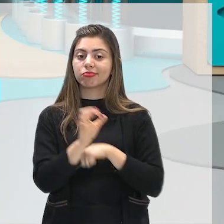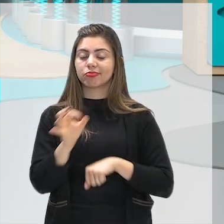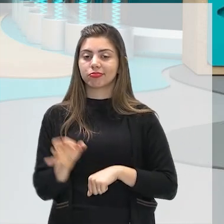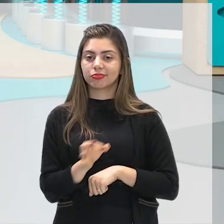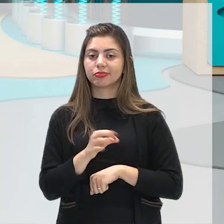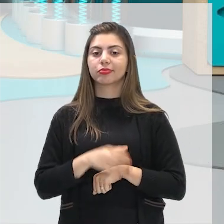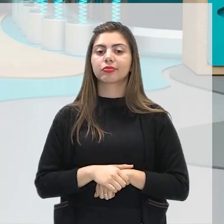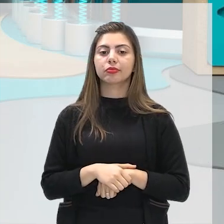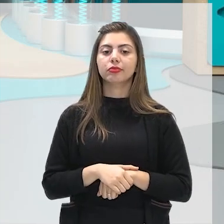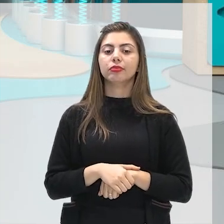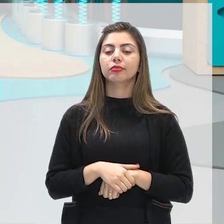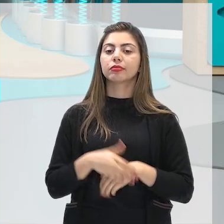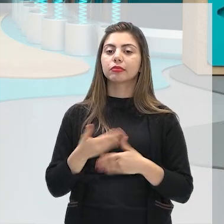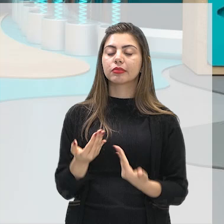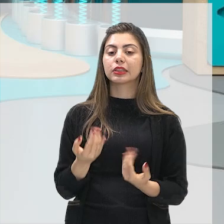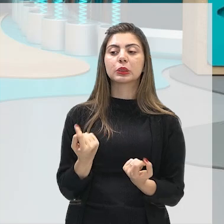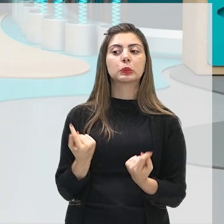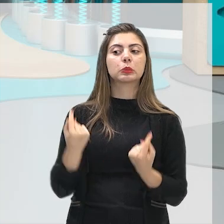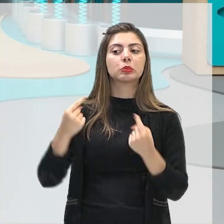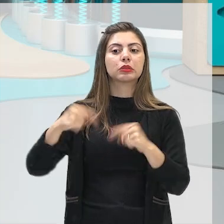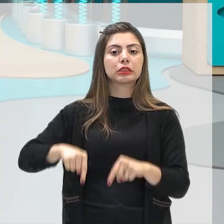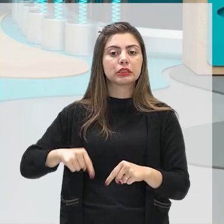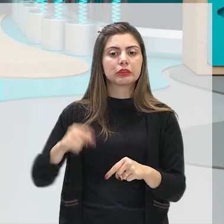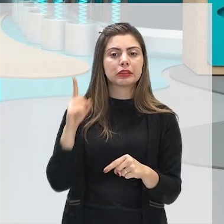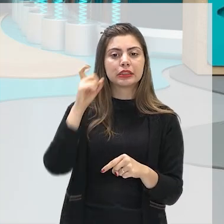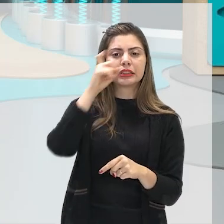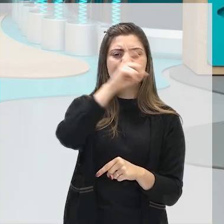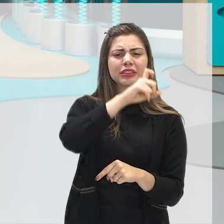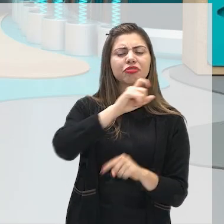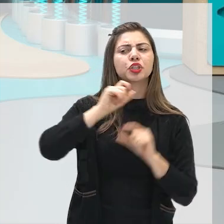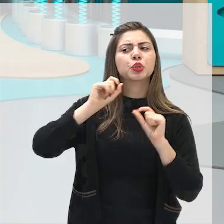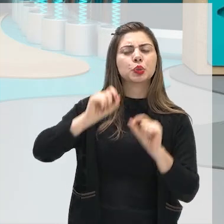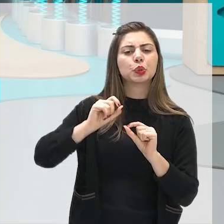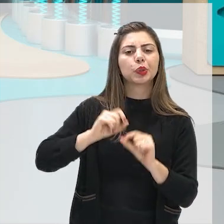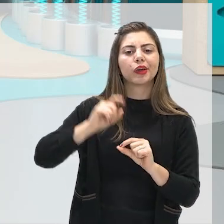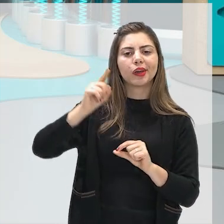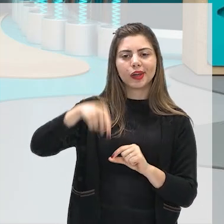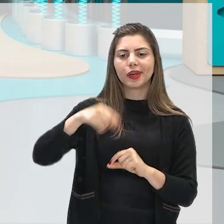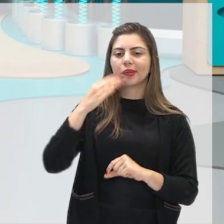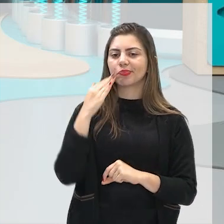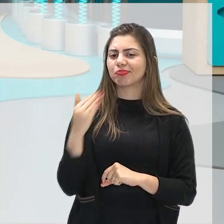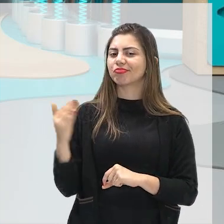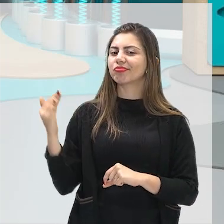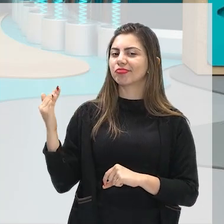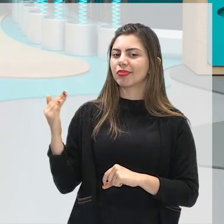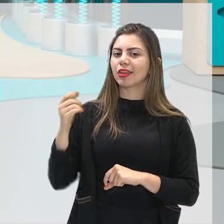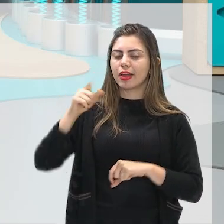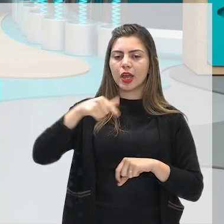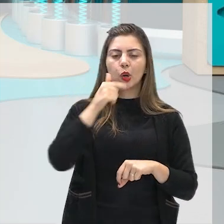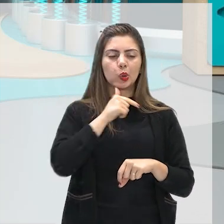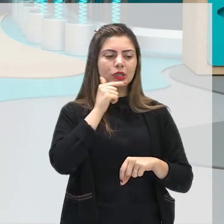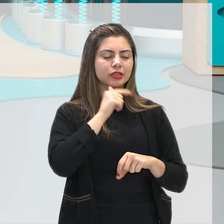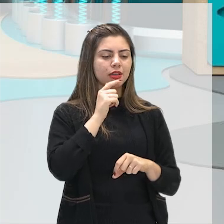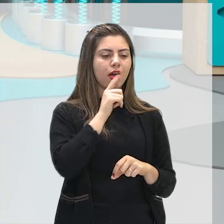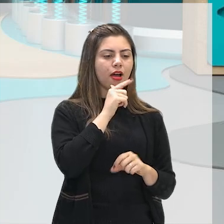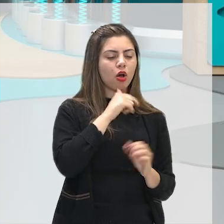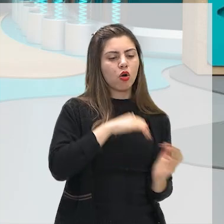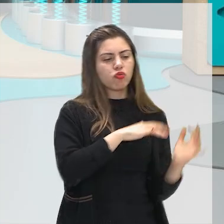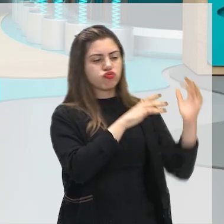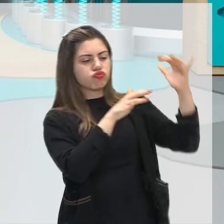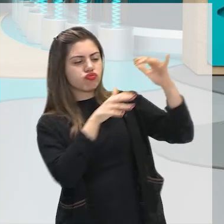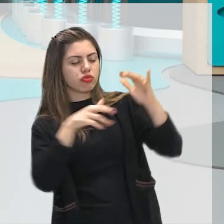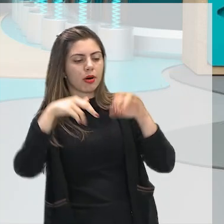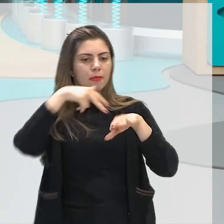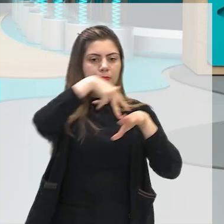Sendo que o maior desafio que ela propõe ali para o seu praticante é o quê? ficar em pé sobre a prancha